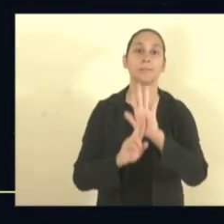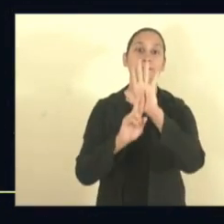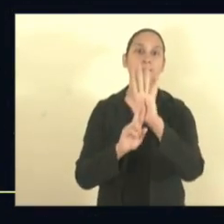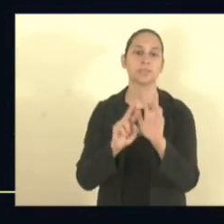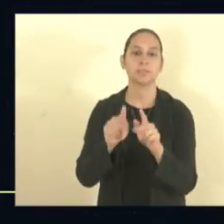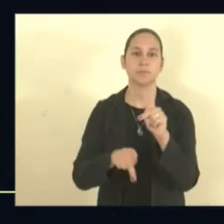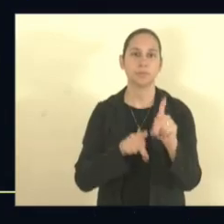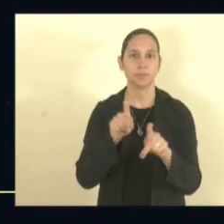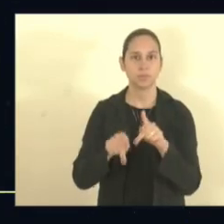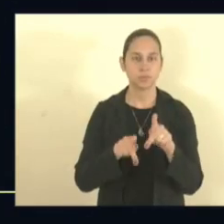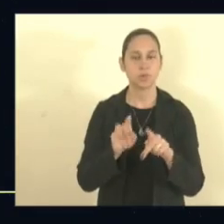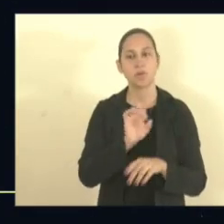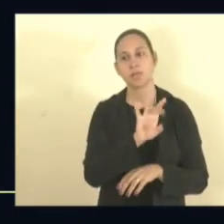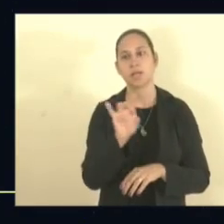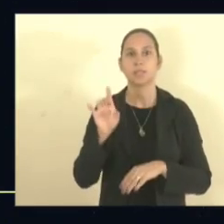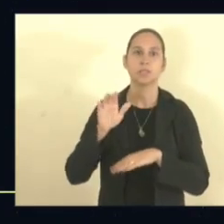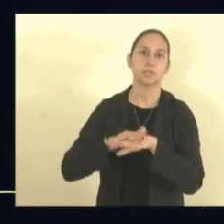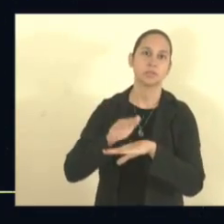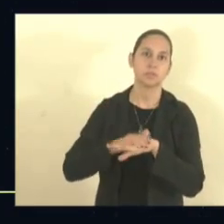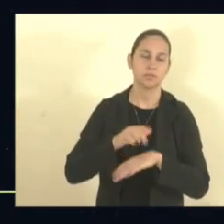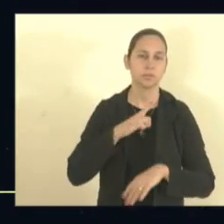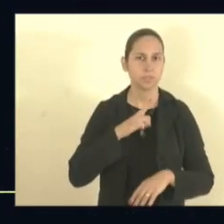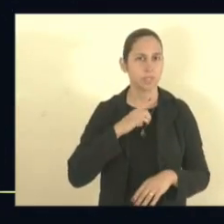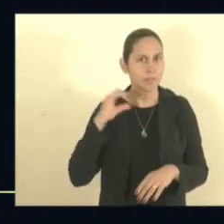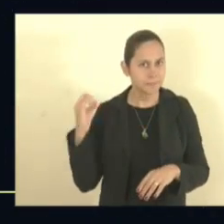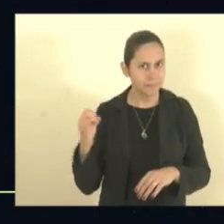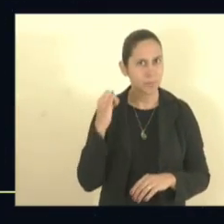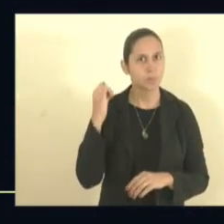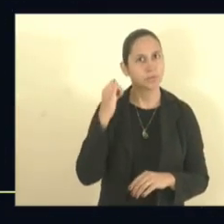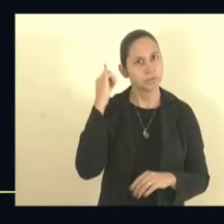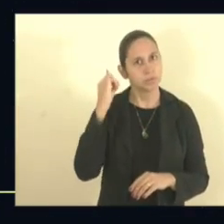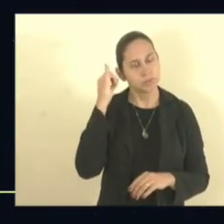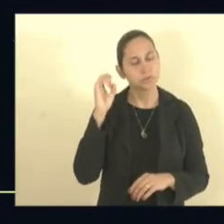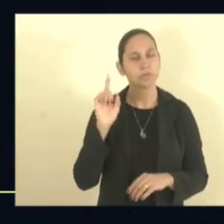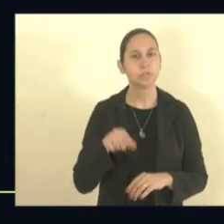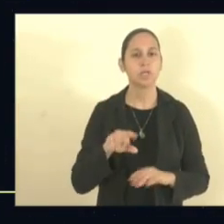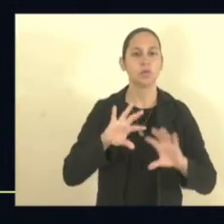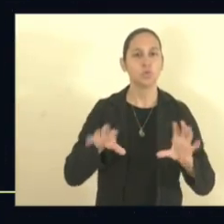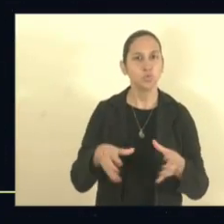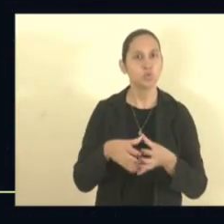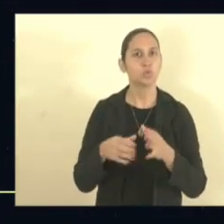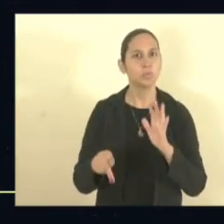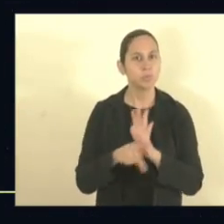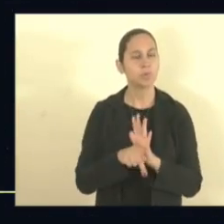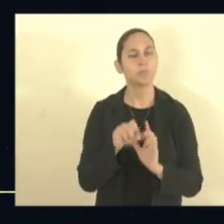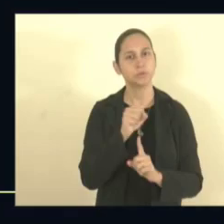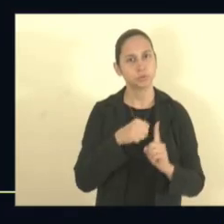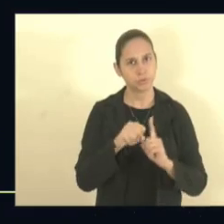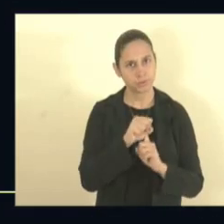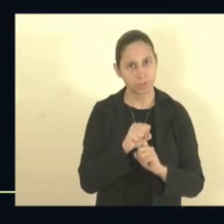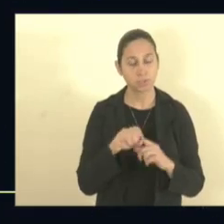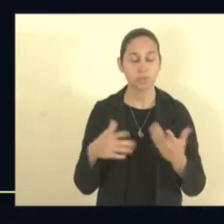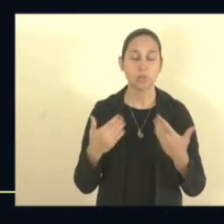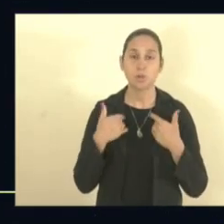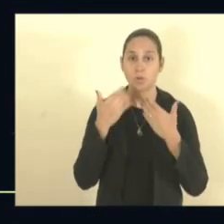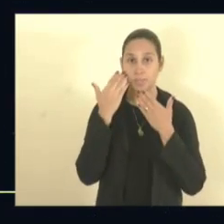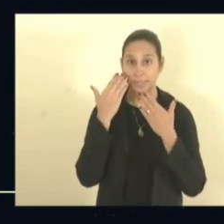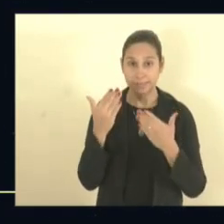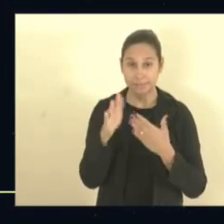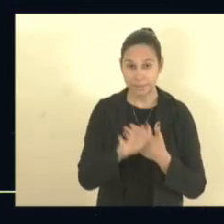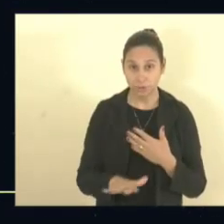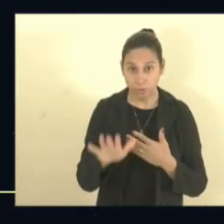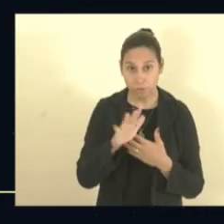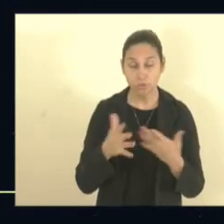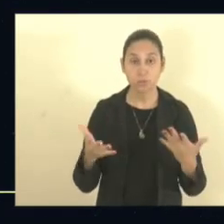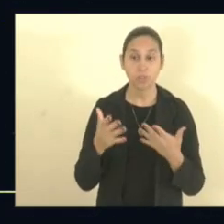sua fala tem uma importância, porque ele representa a uma fatia enorme da sociedade, que são seus iguais. Então, queria agradecer a todos, vou passar